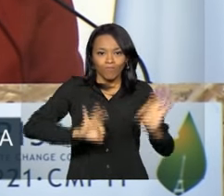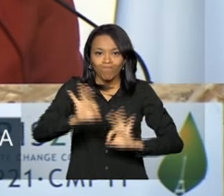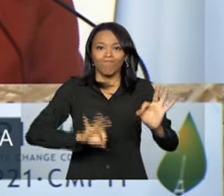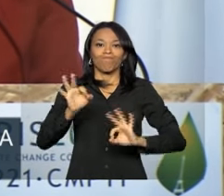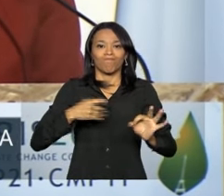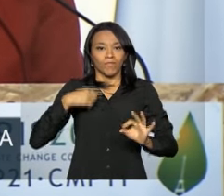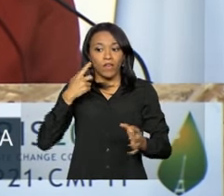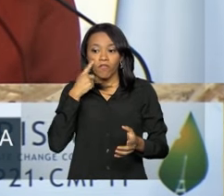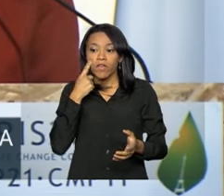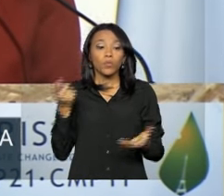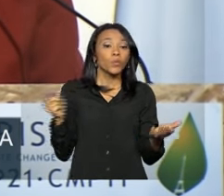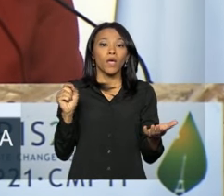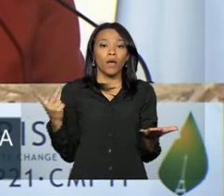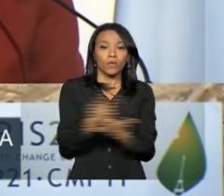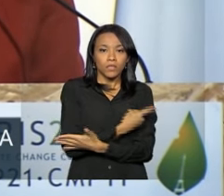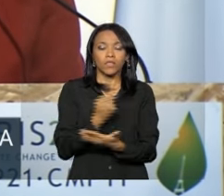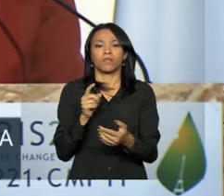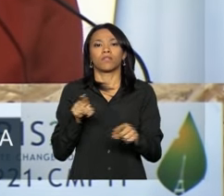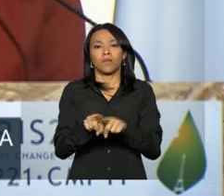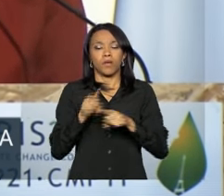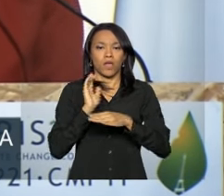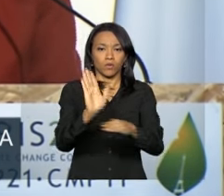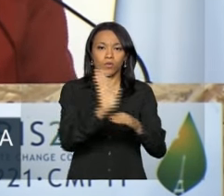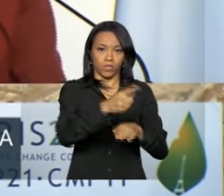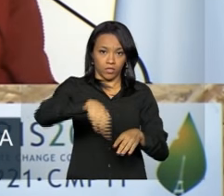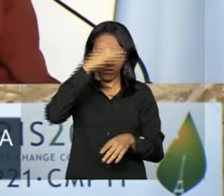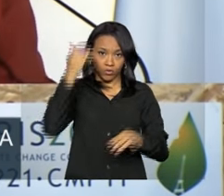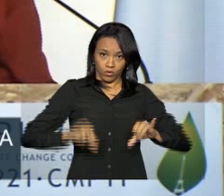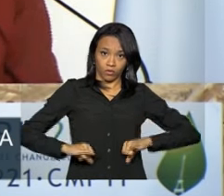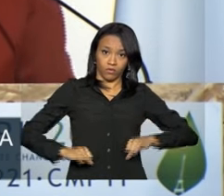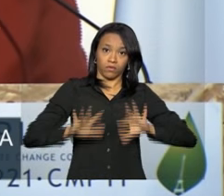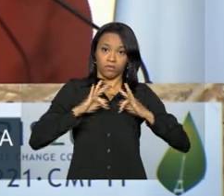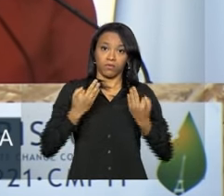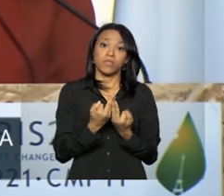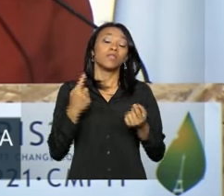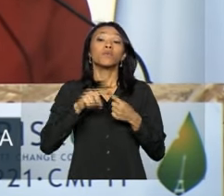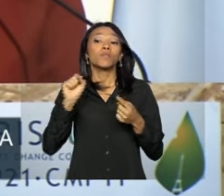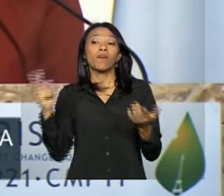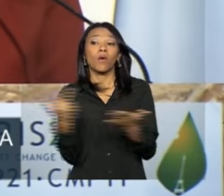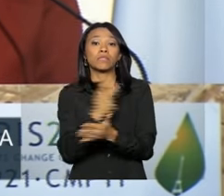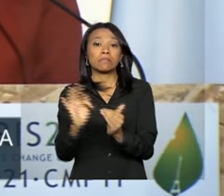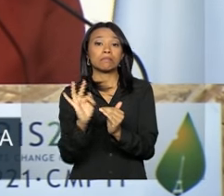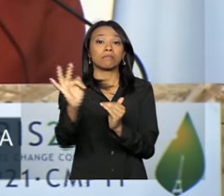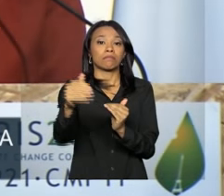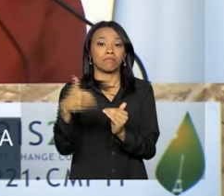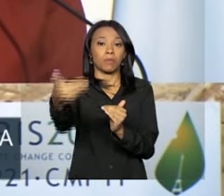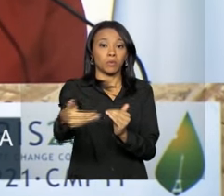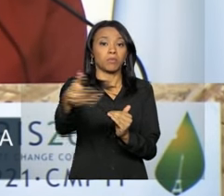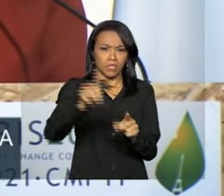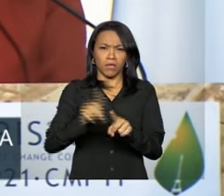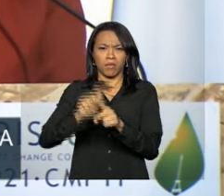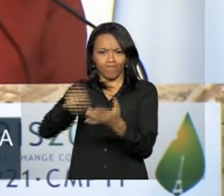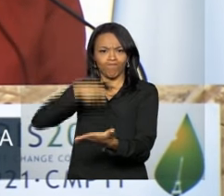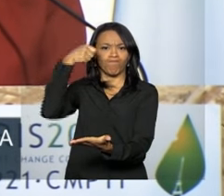redução de danos, apoio às populações atingidas, prevenção de novas ocorrências e também punindo